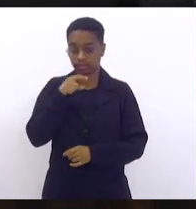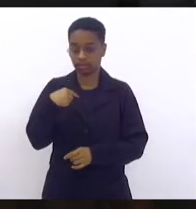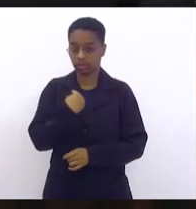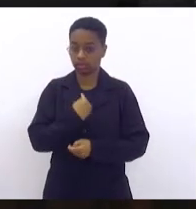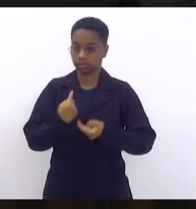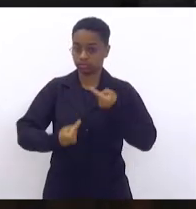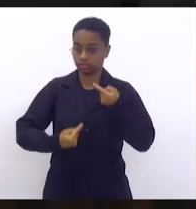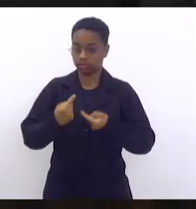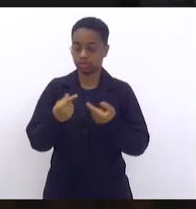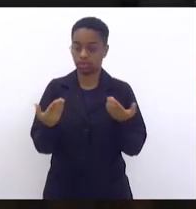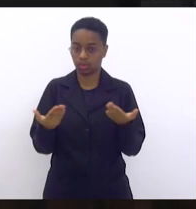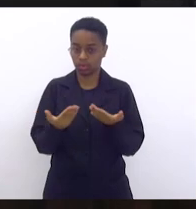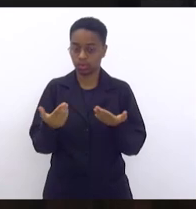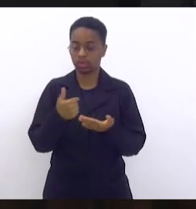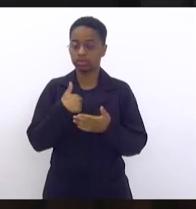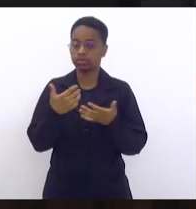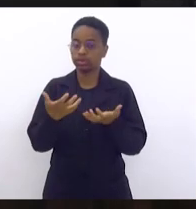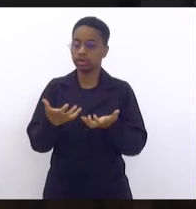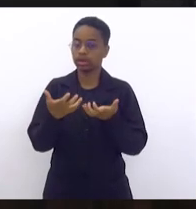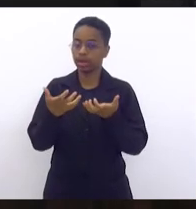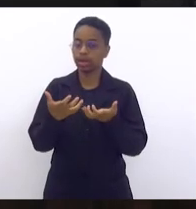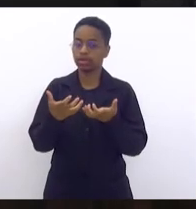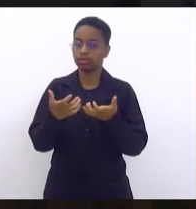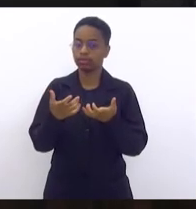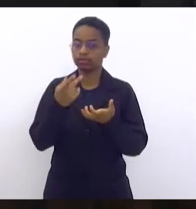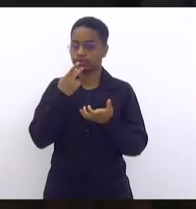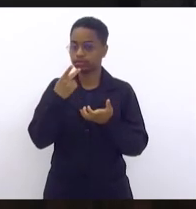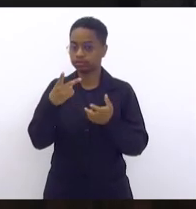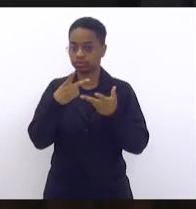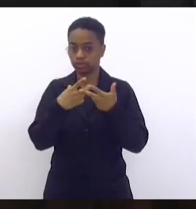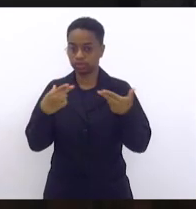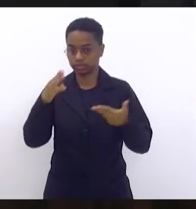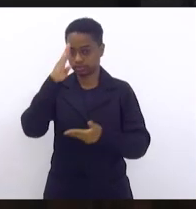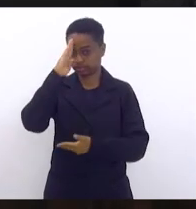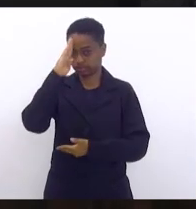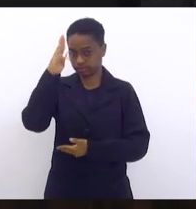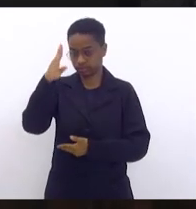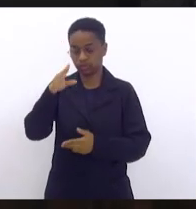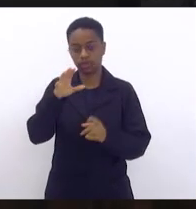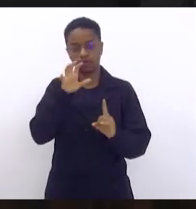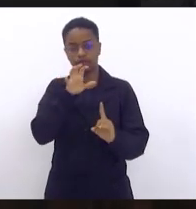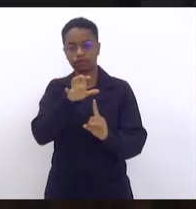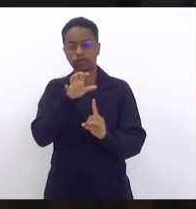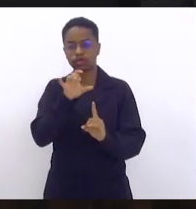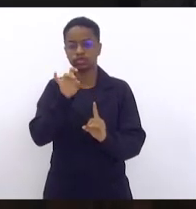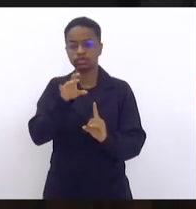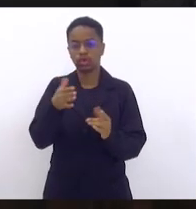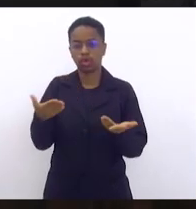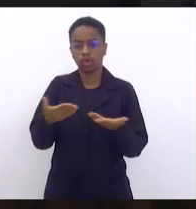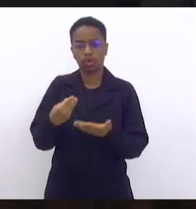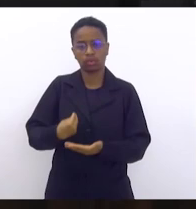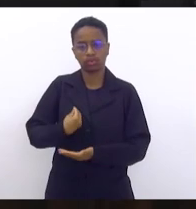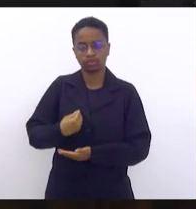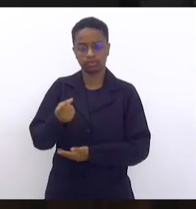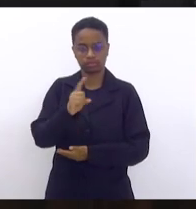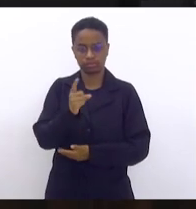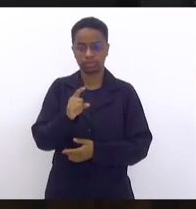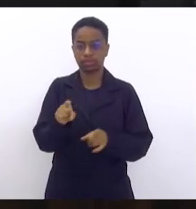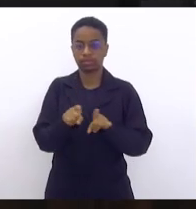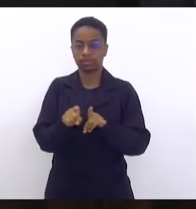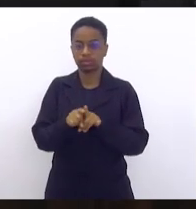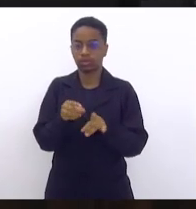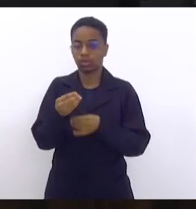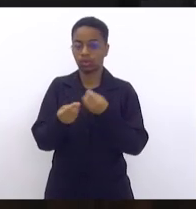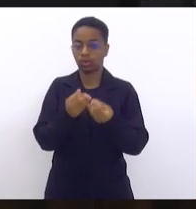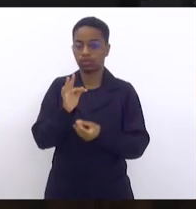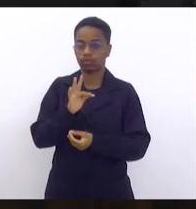Hoje gostaria de abordar um tema crucial que afeta não apenas o nosso presente mas também o